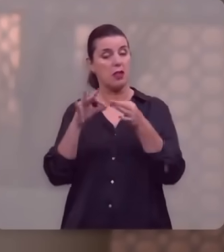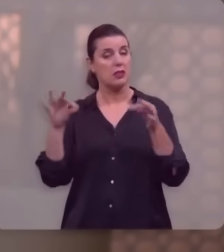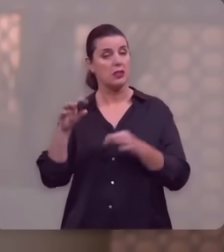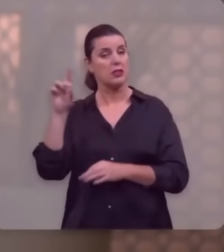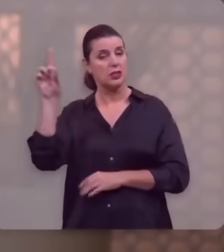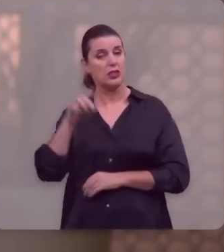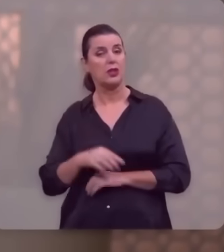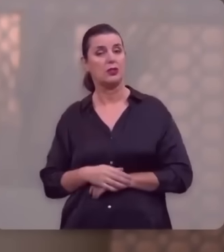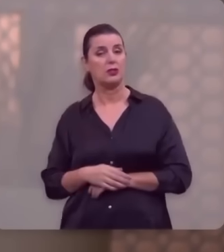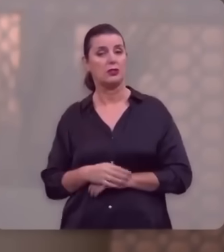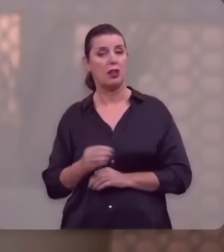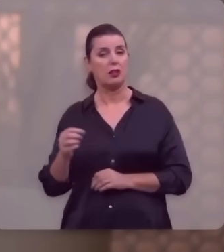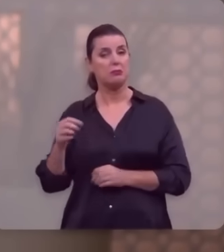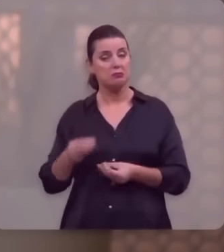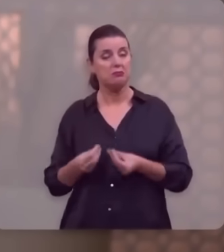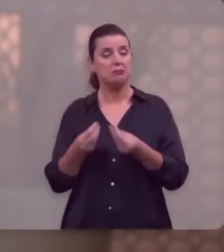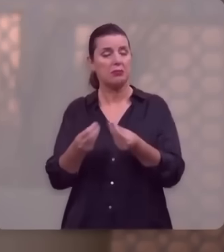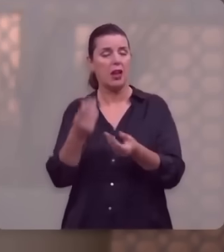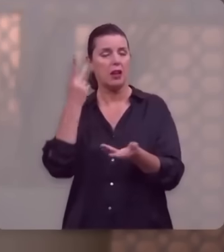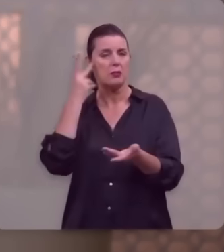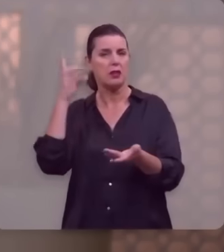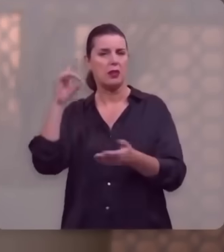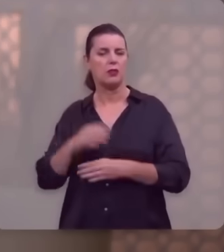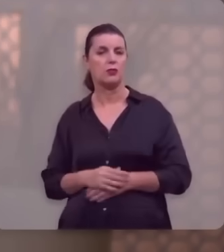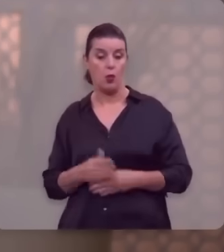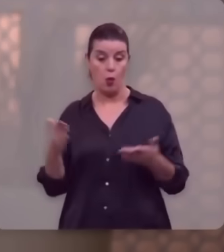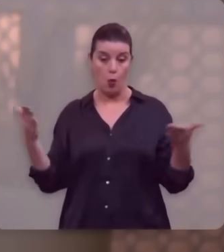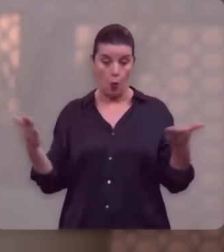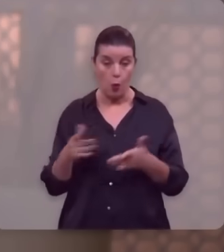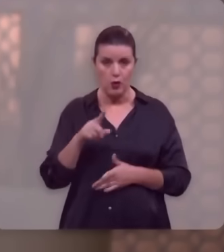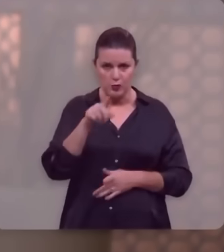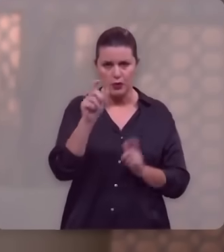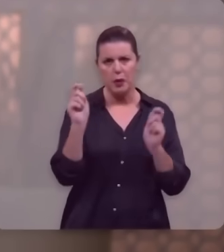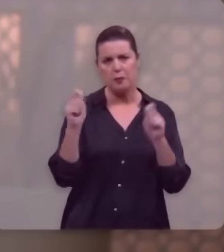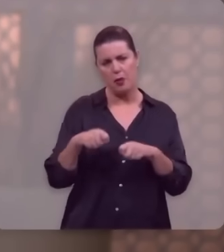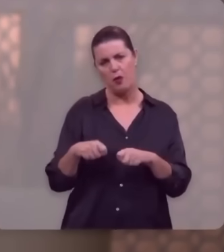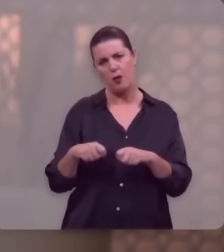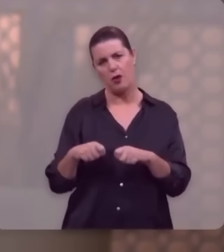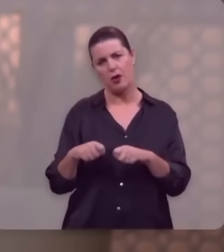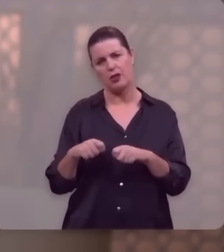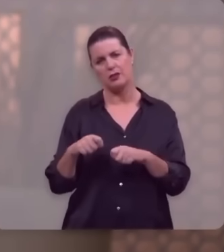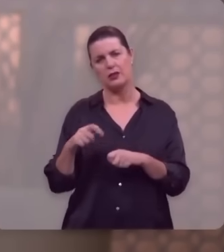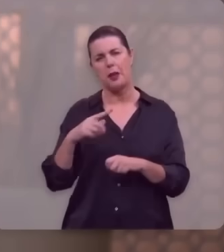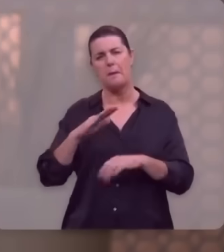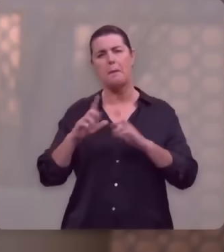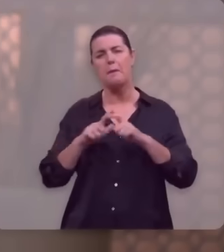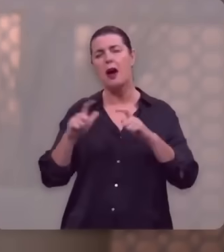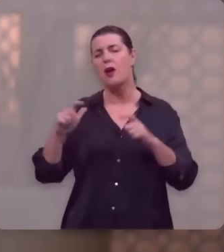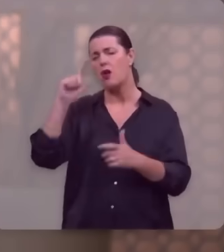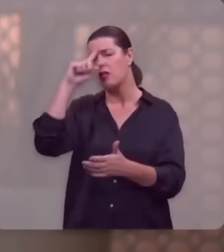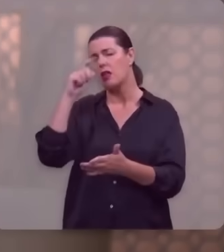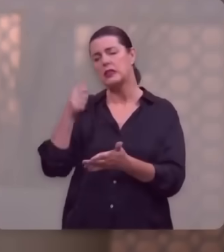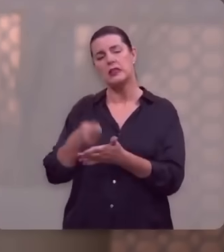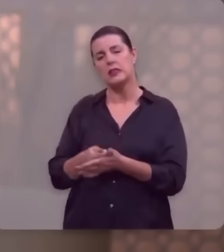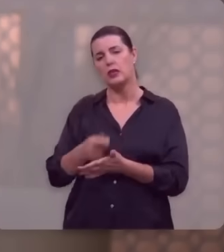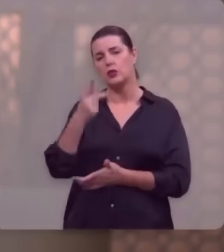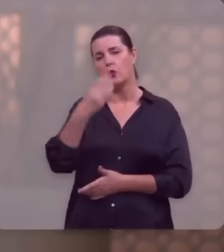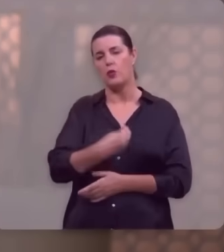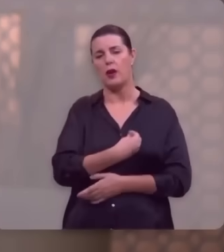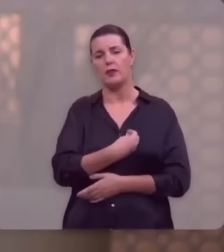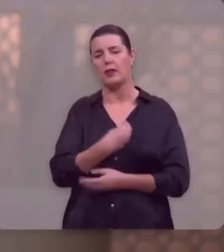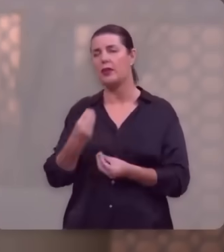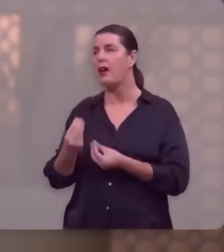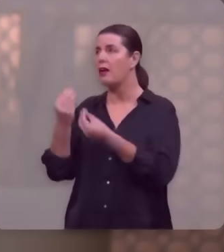Deus é uma dádiva de Deus e hoje você pode tomar a mais importante decisão da sua vida em